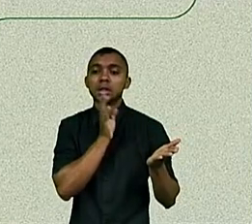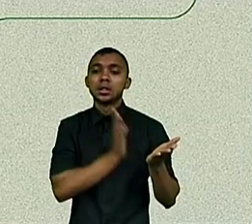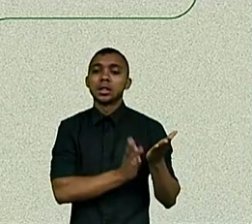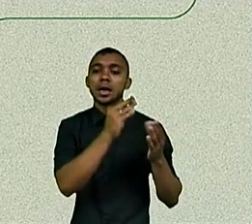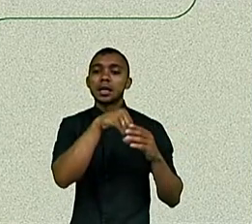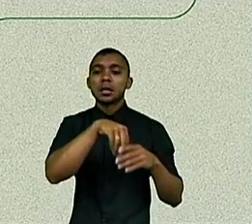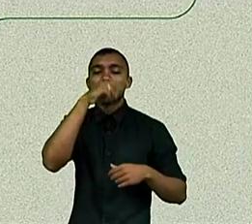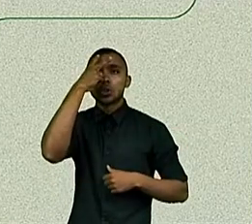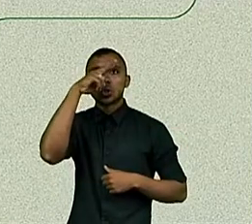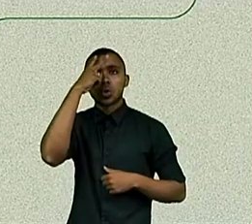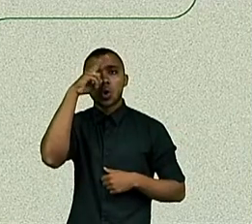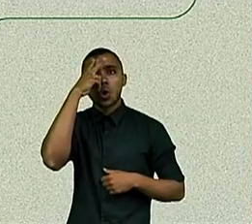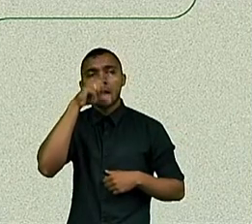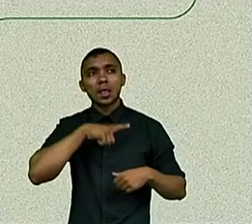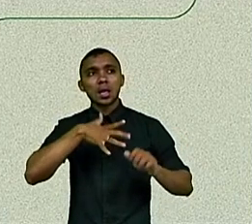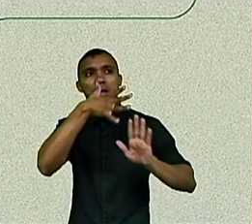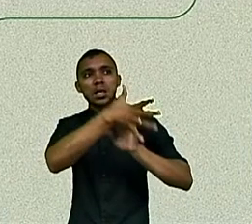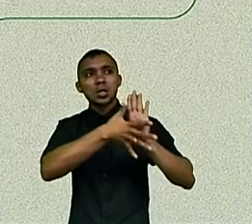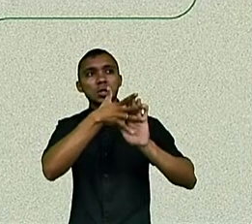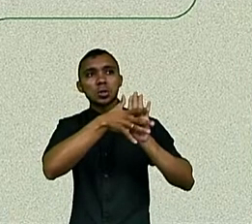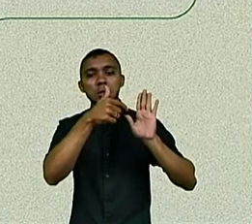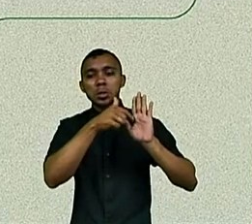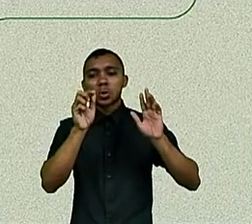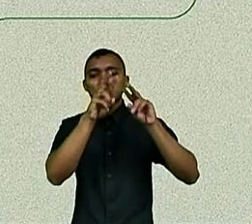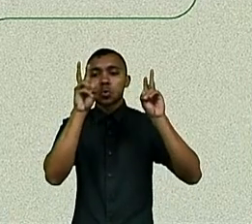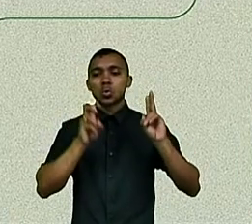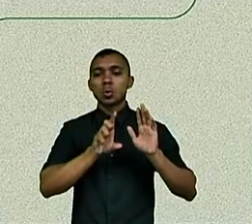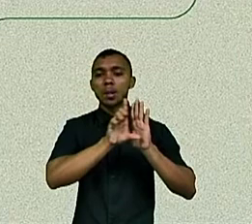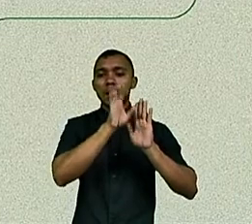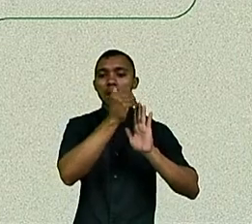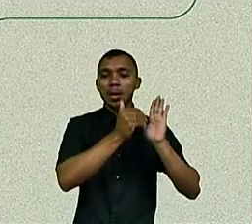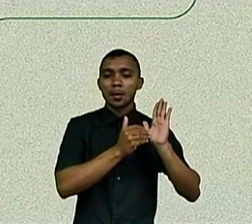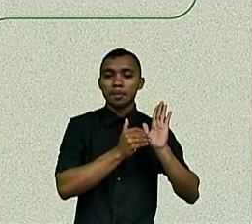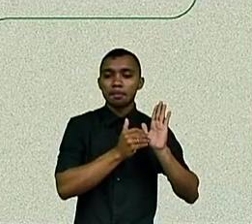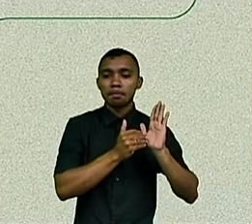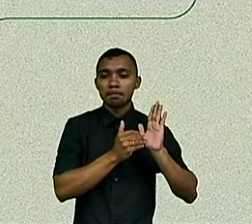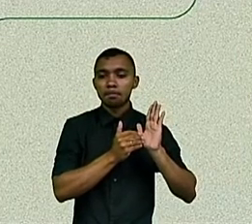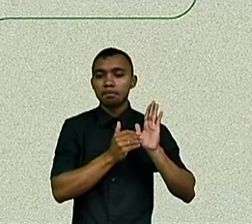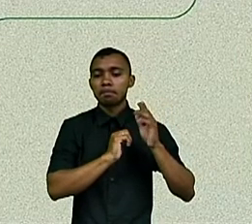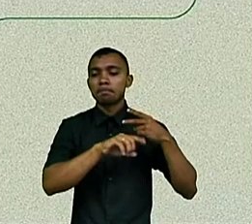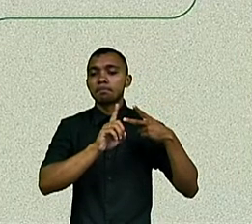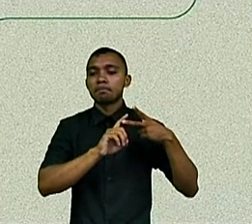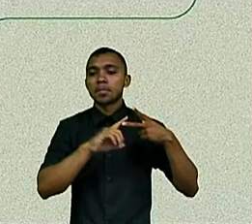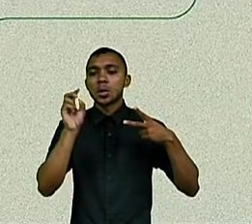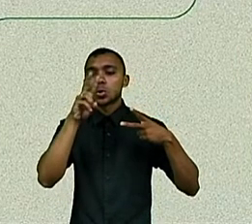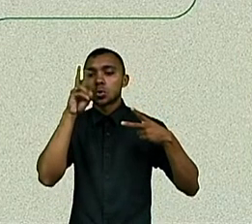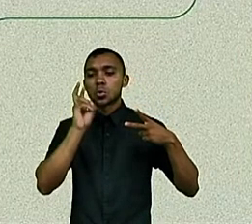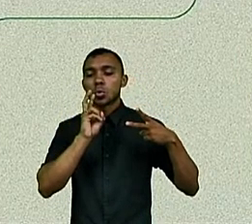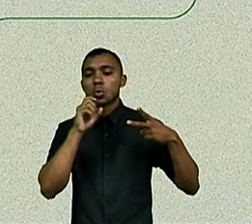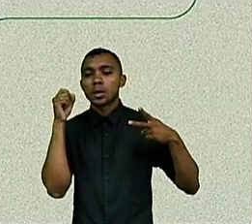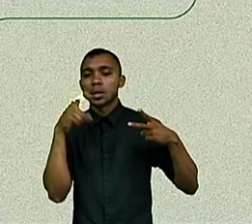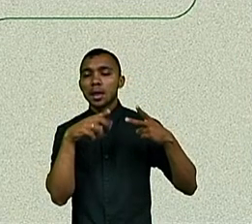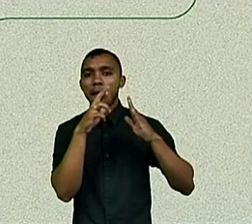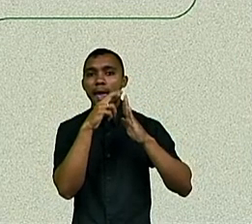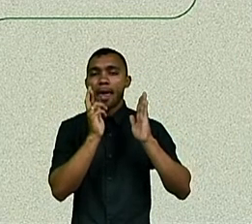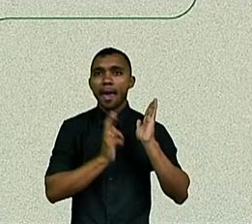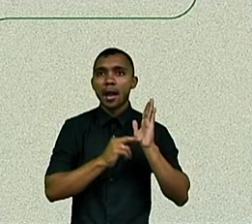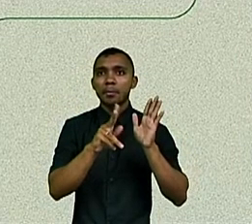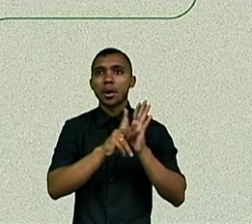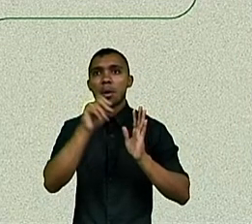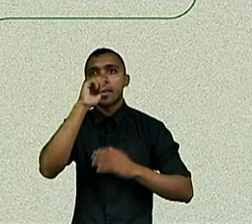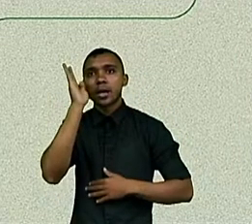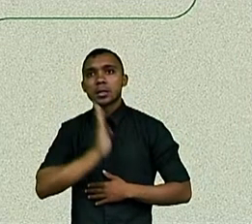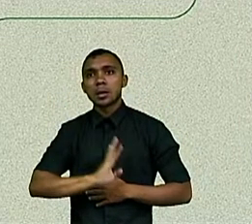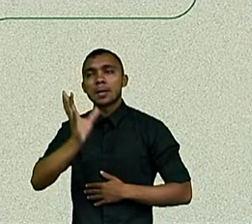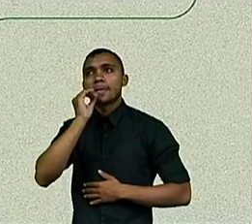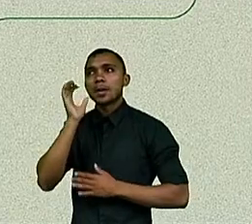de leis de divisões sobre como um país deveria seguir a